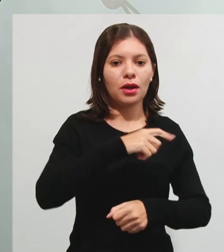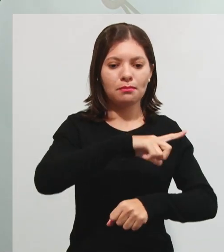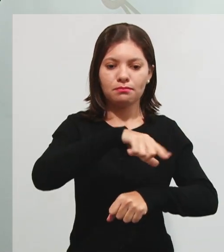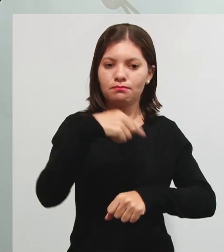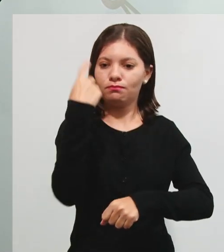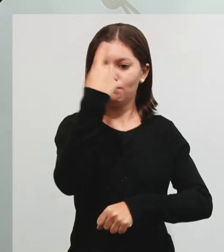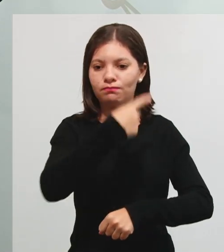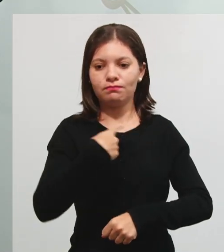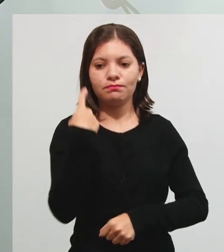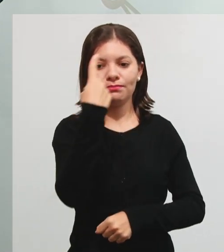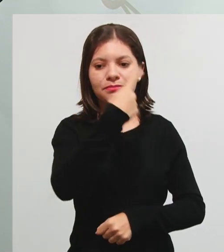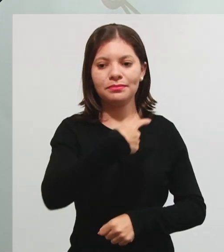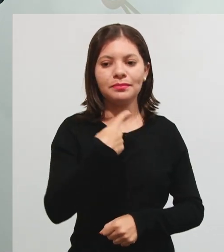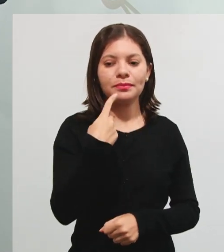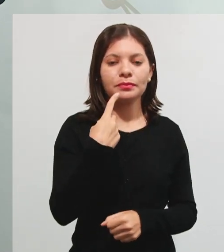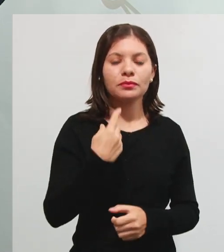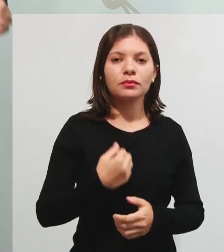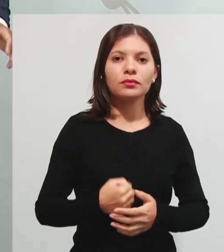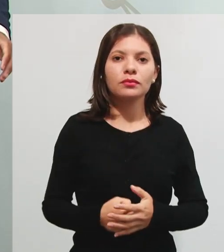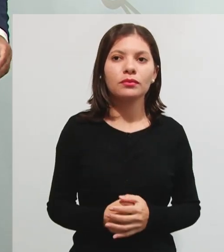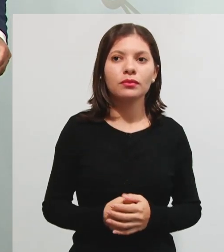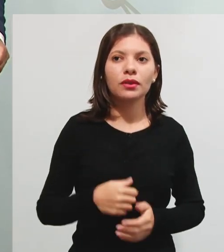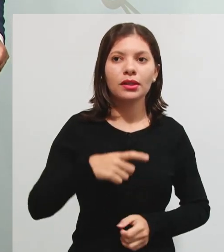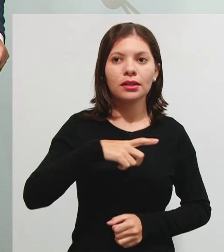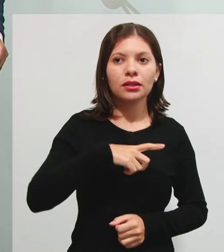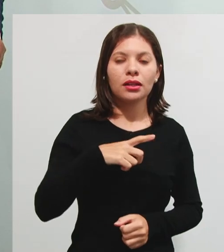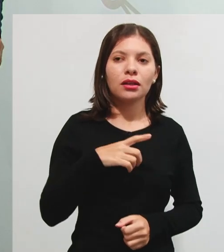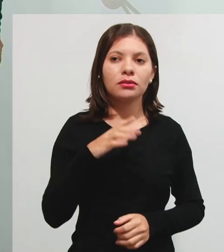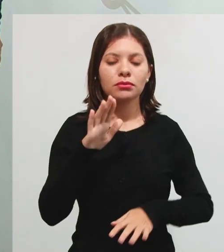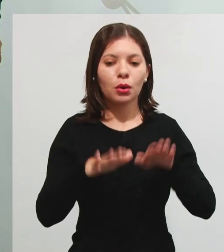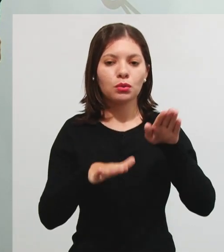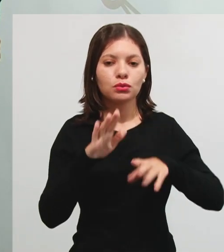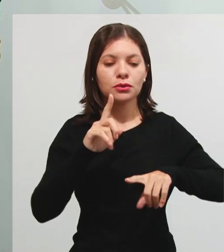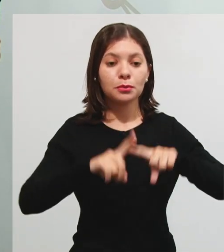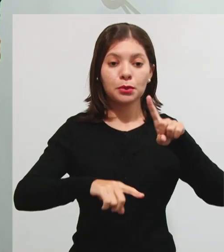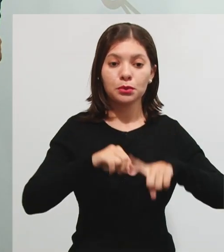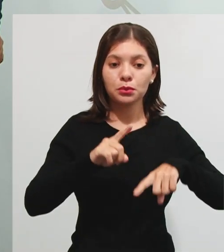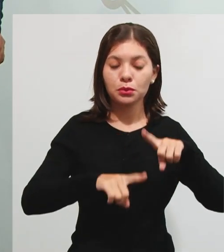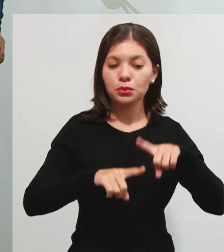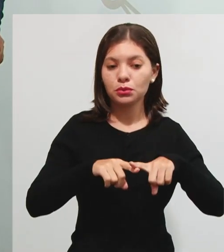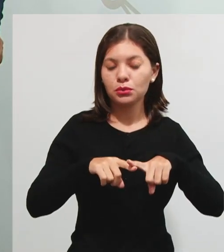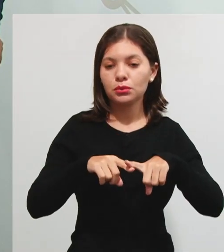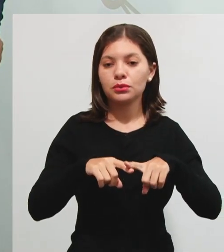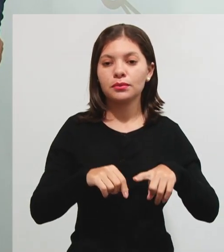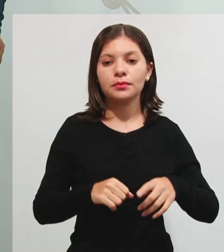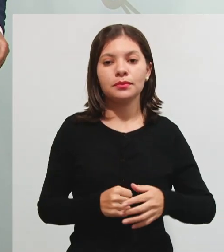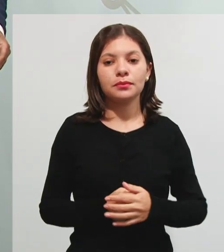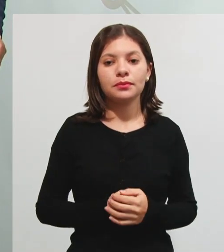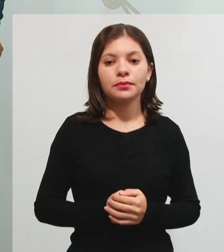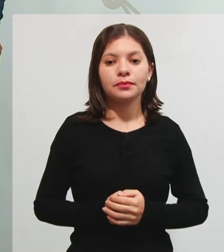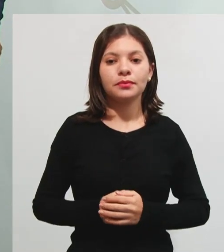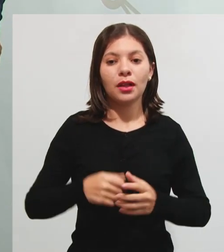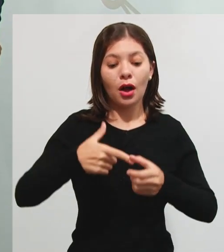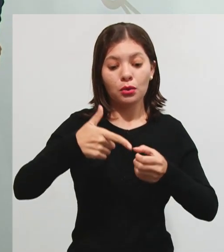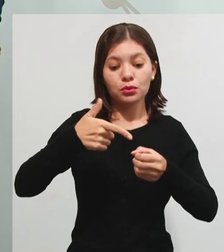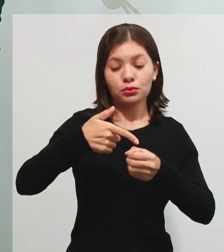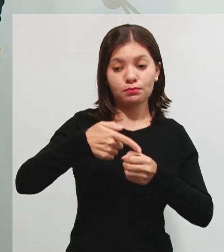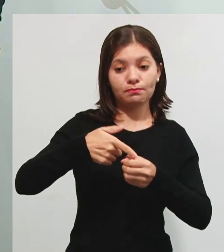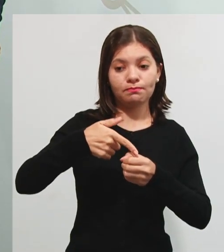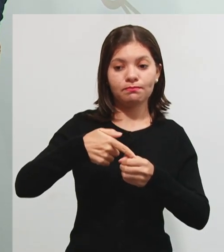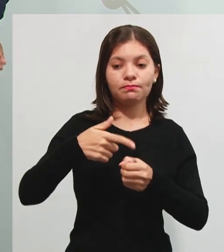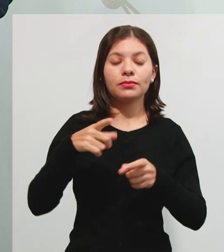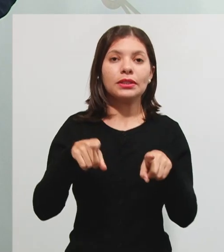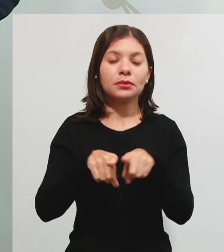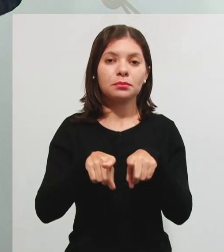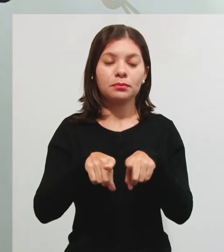tempo, todo segundo. E isso nós temos para alguns produtos, né? Alguns bens de consumo, alguns combustíveis fósseis também,